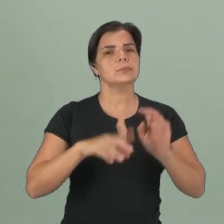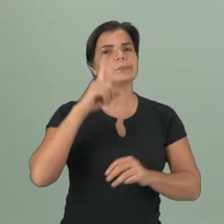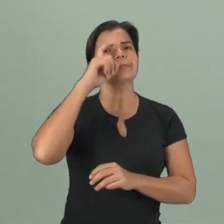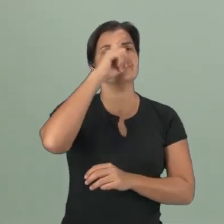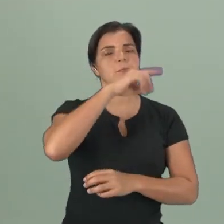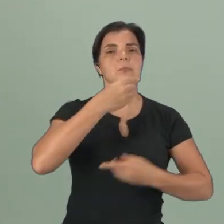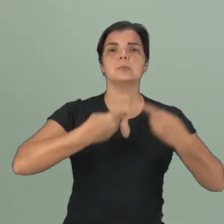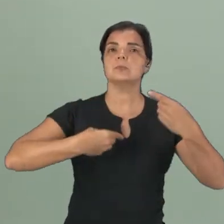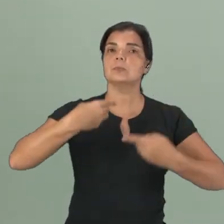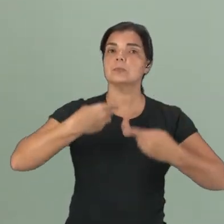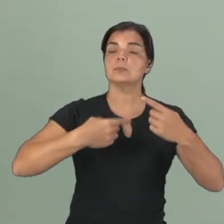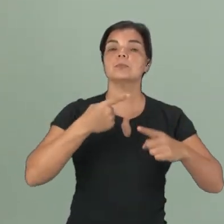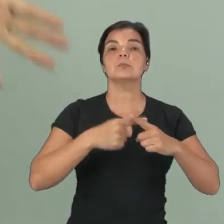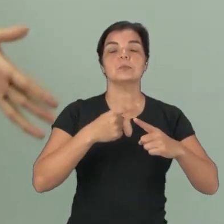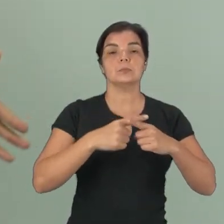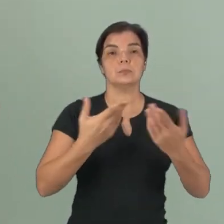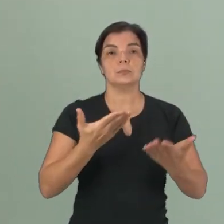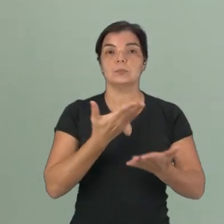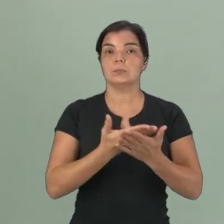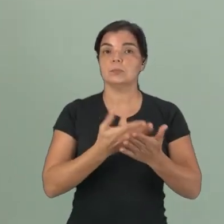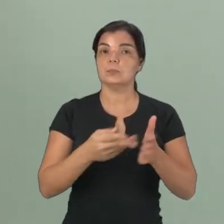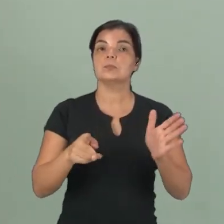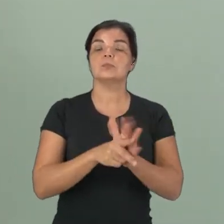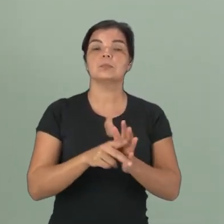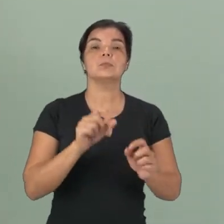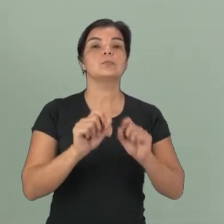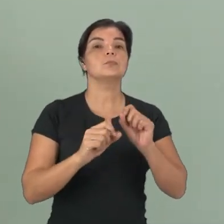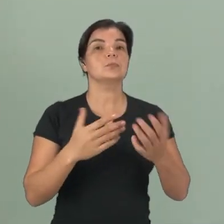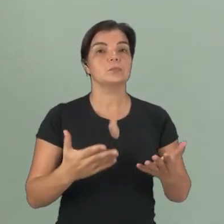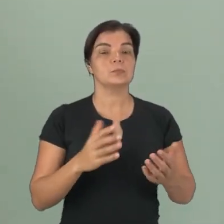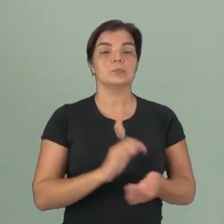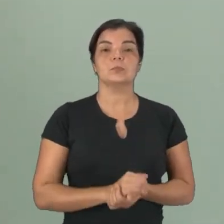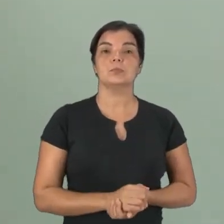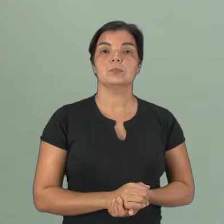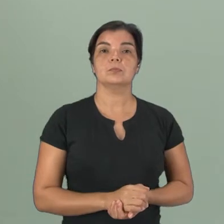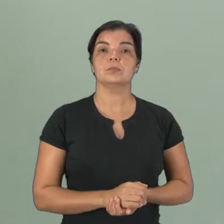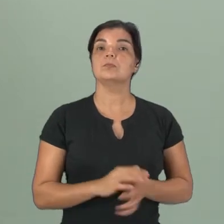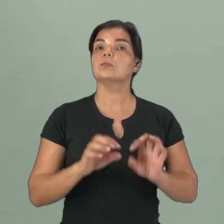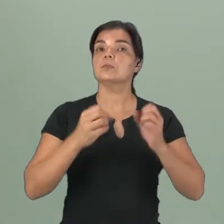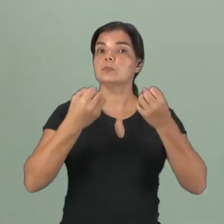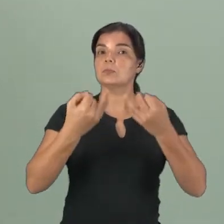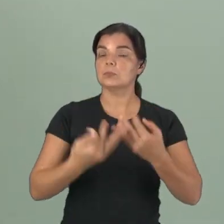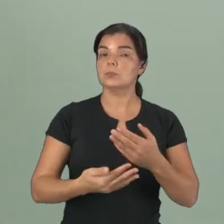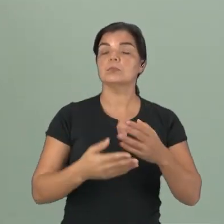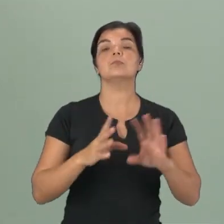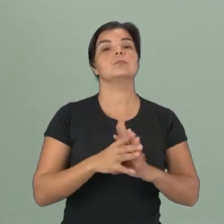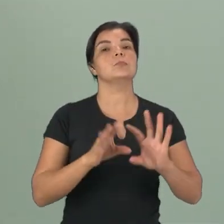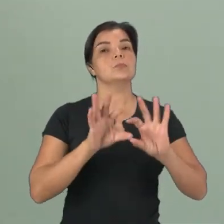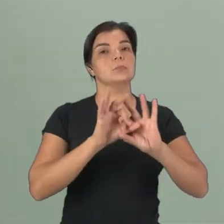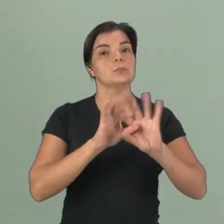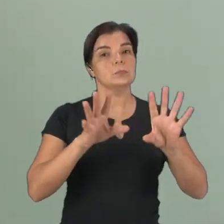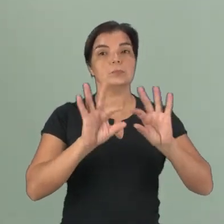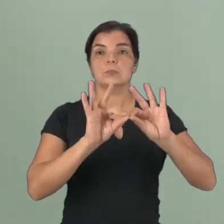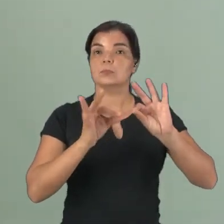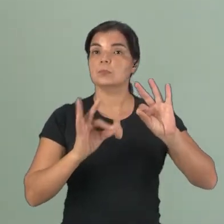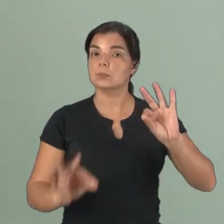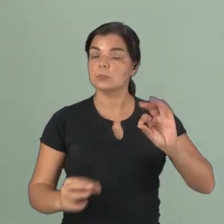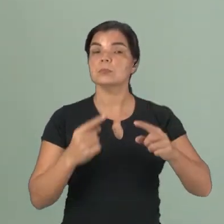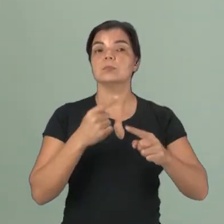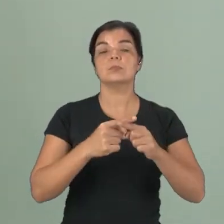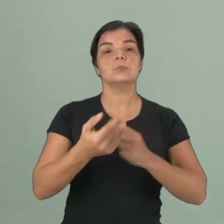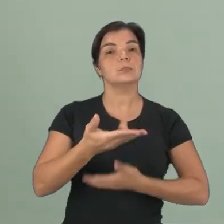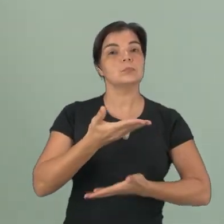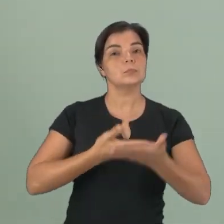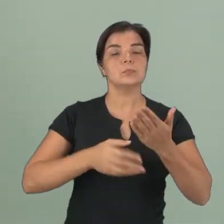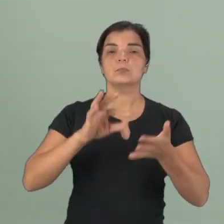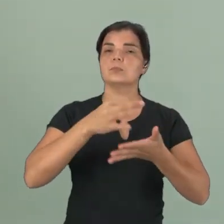gente discutir nessa aula em específico só sobre o conceito de liberdade, porque é um conceito bem extenso, que envolve